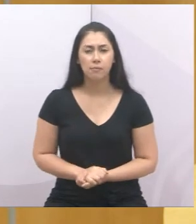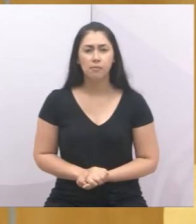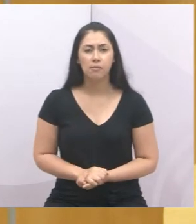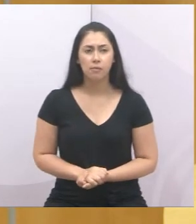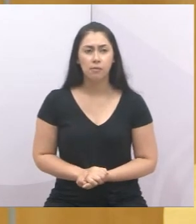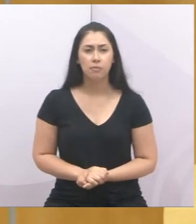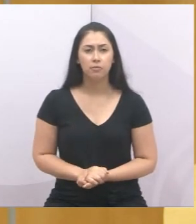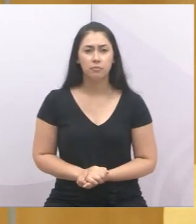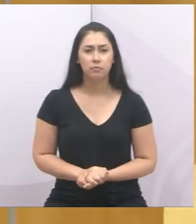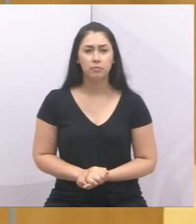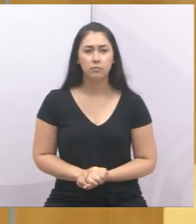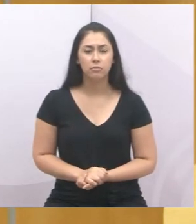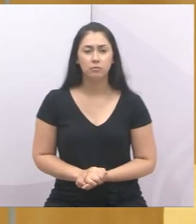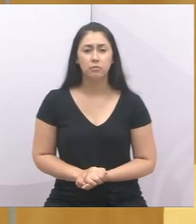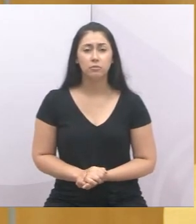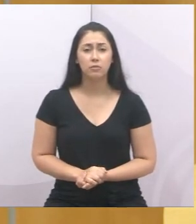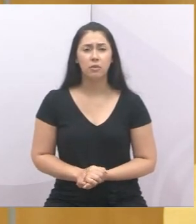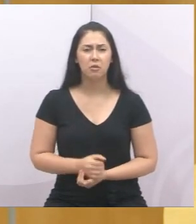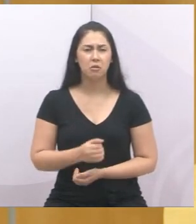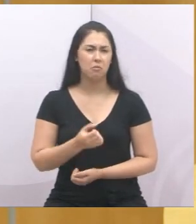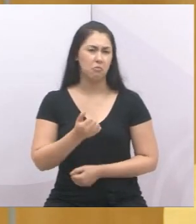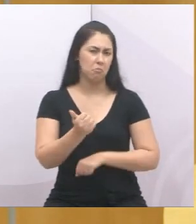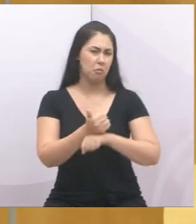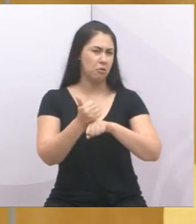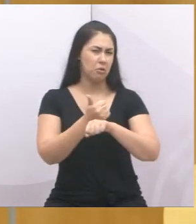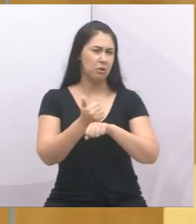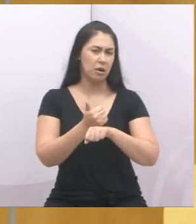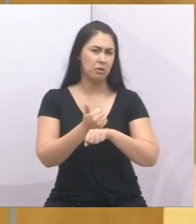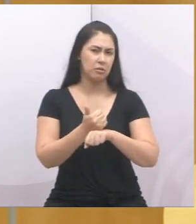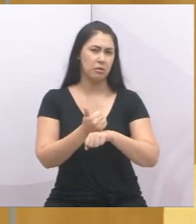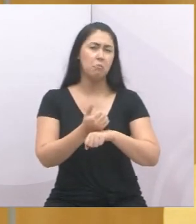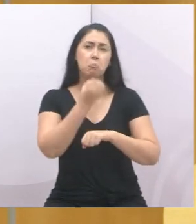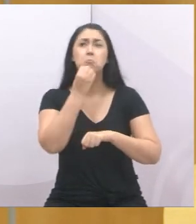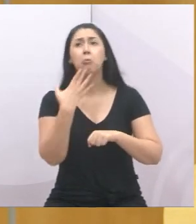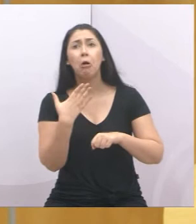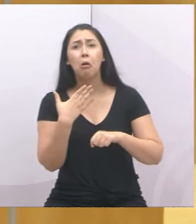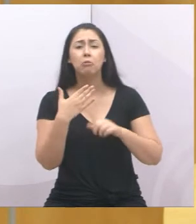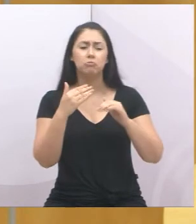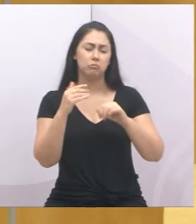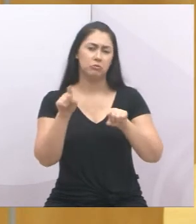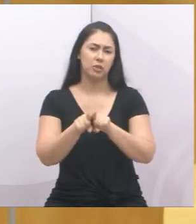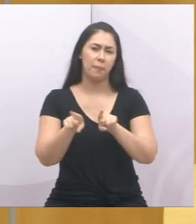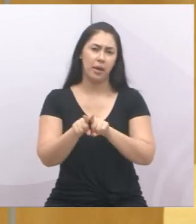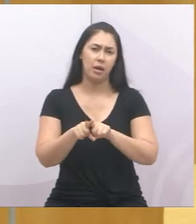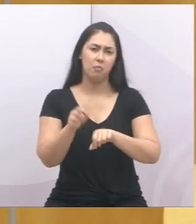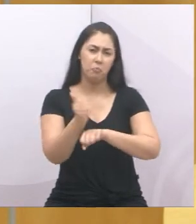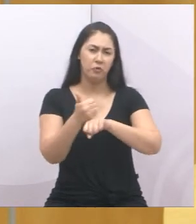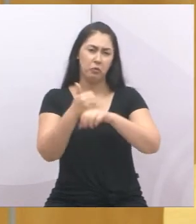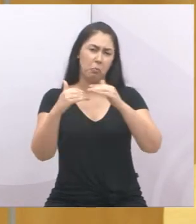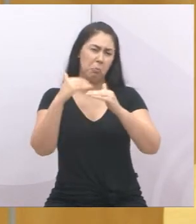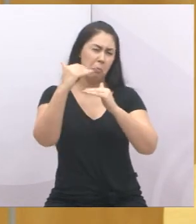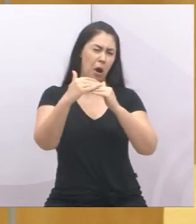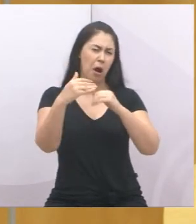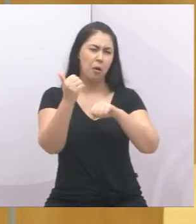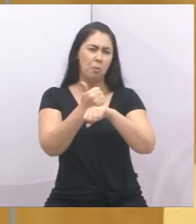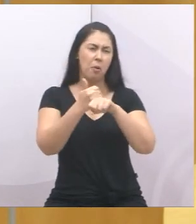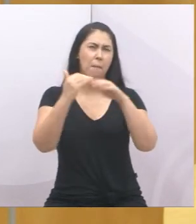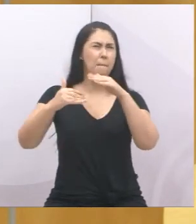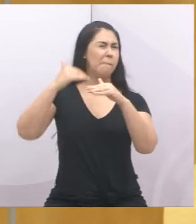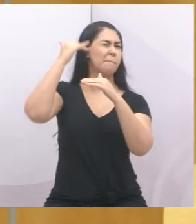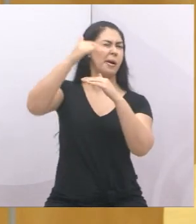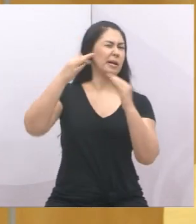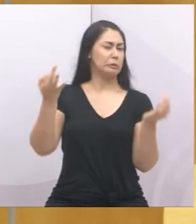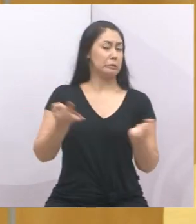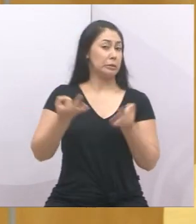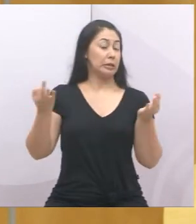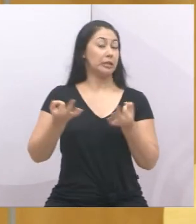remediados profissionais e ótimos profissionais. E dentro do profissional médico, são poucos, que